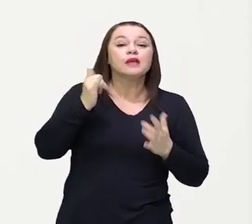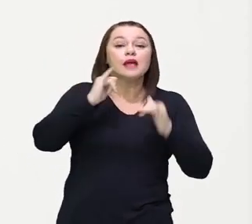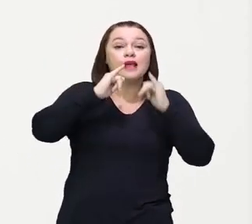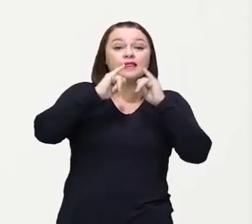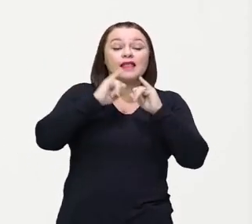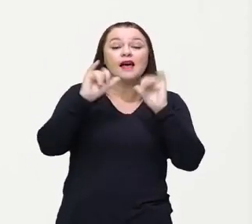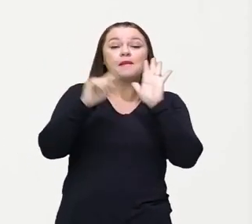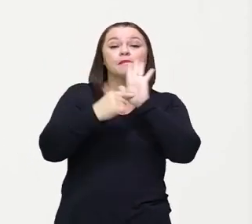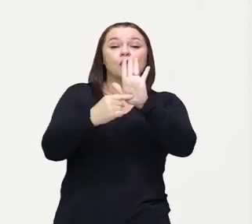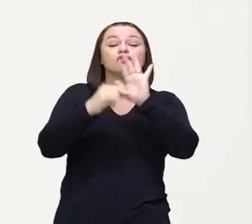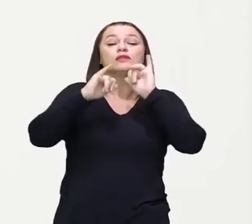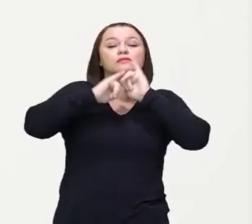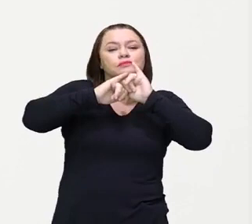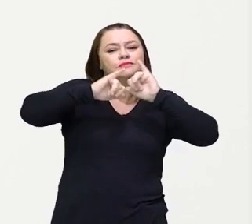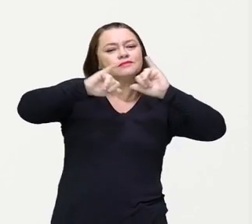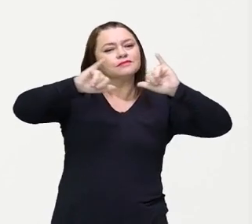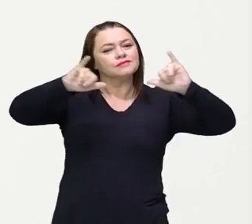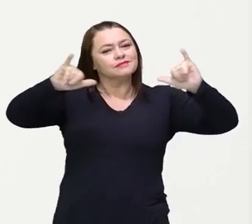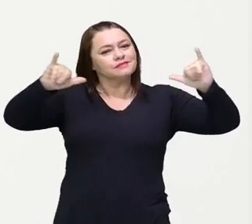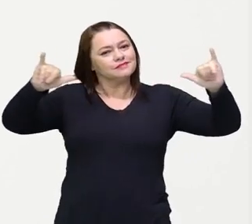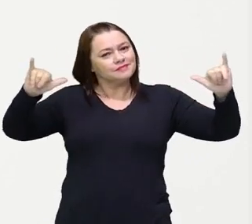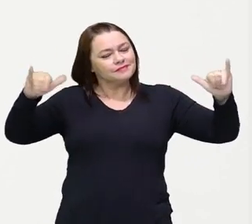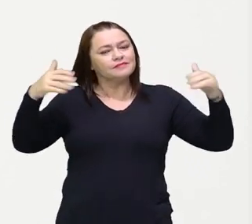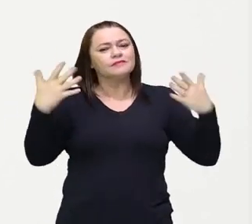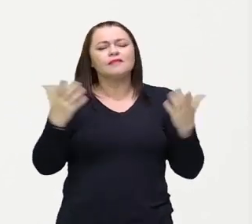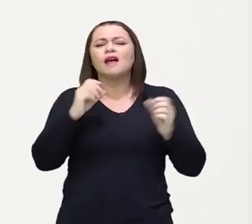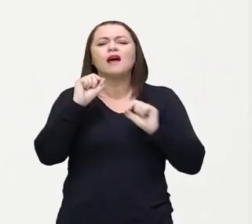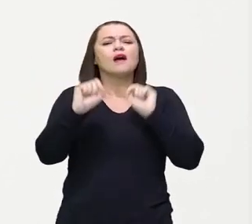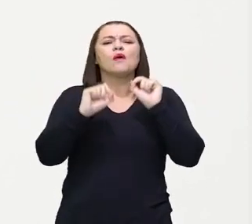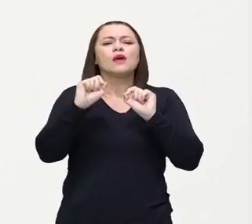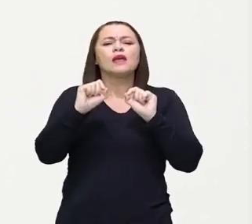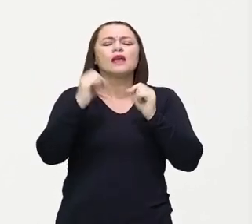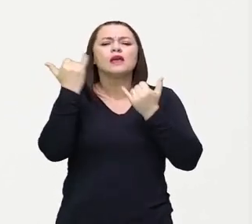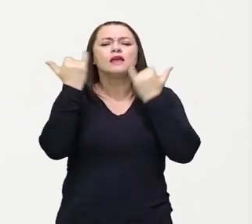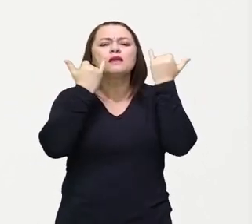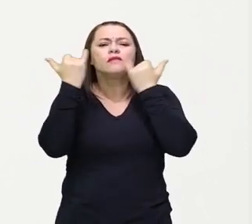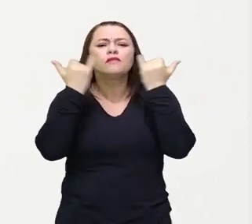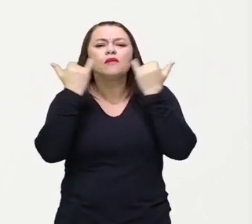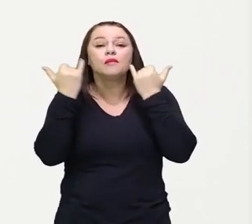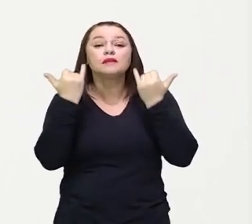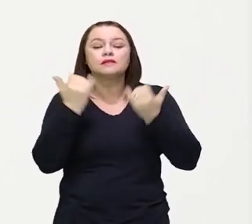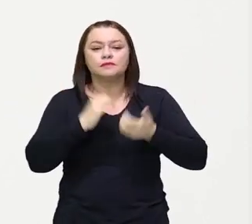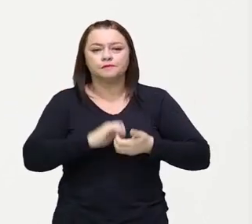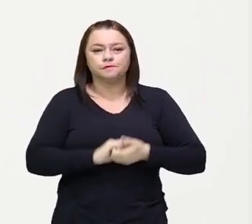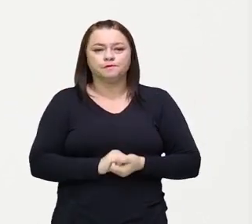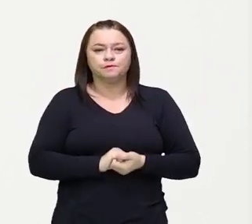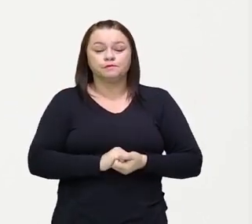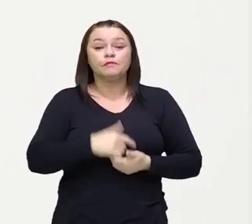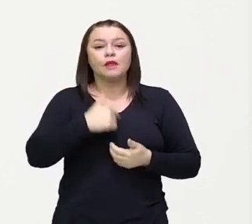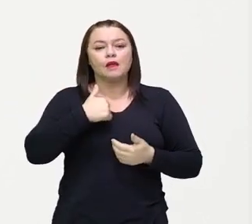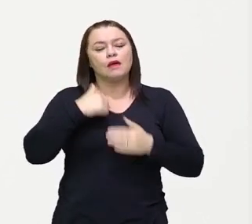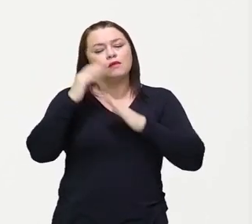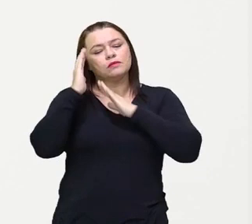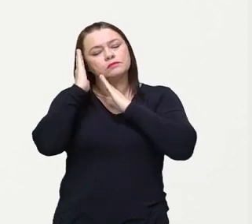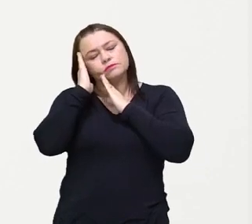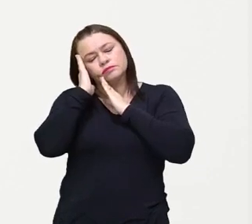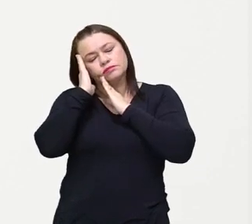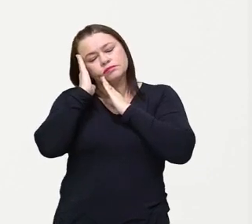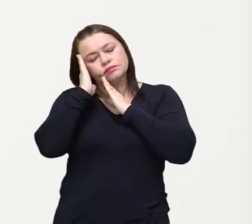uma informação. Ó, que informação eu passei aqui nesse momento? Eu